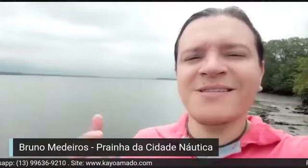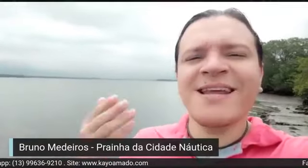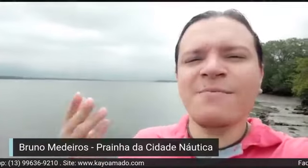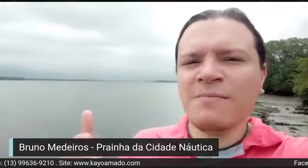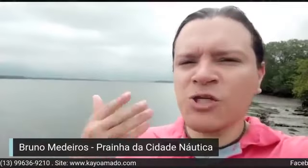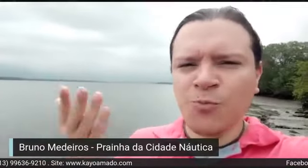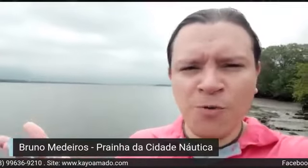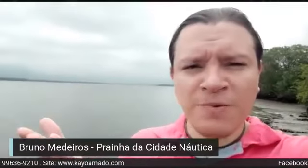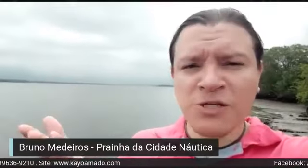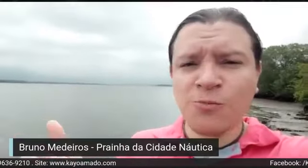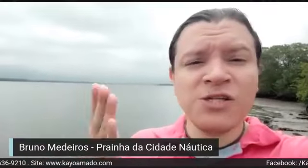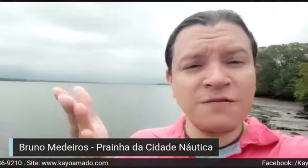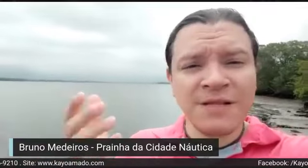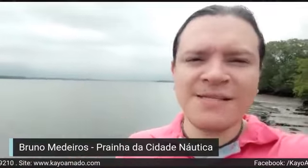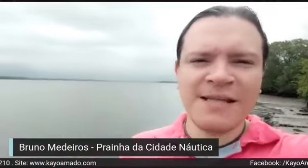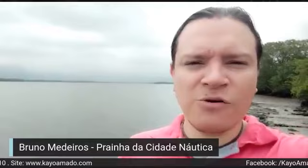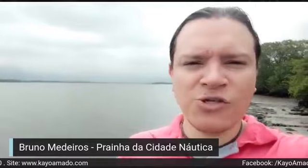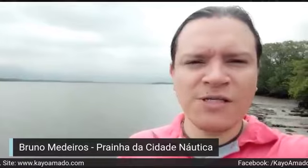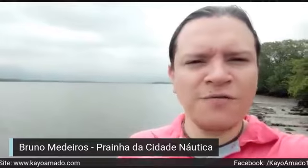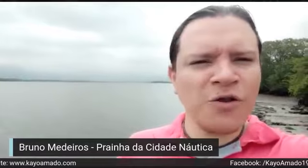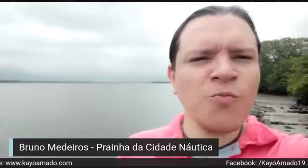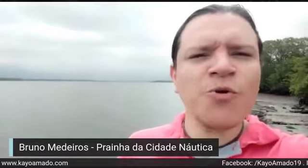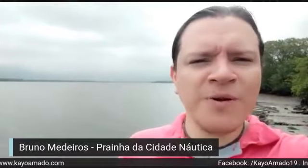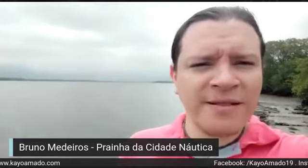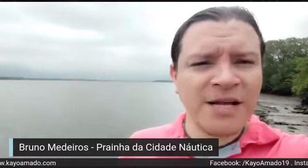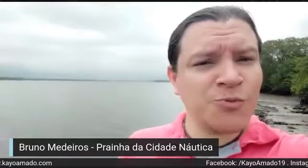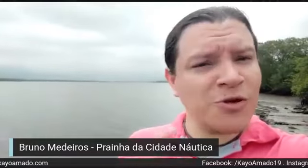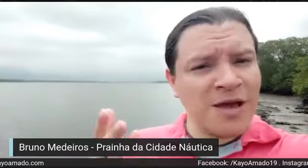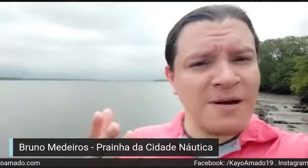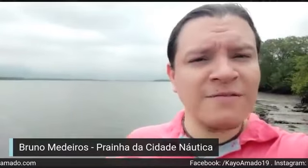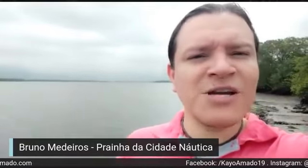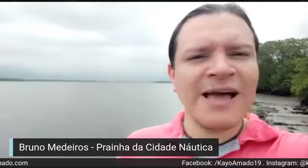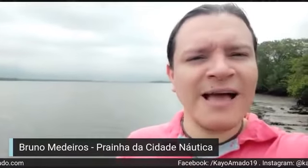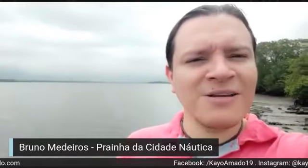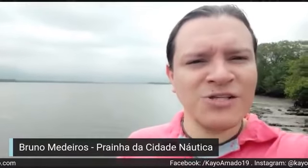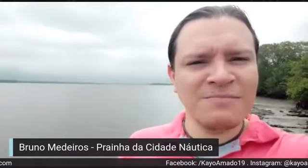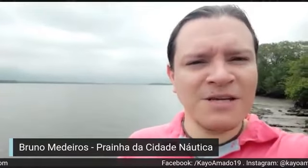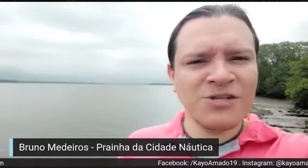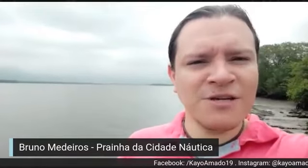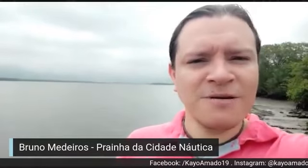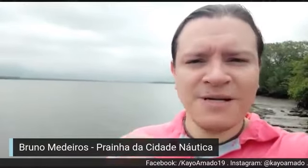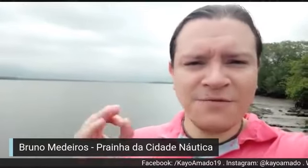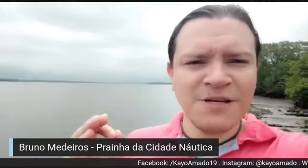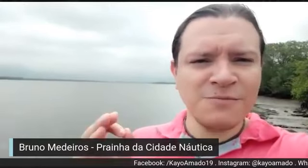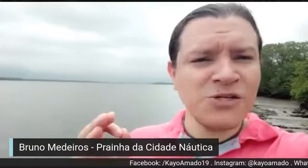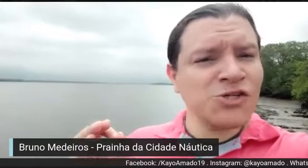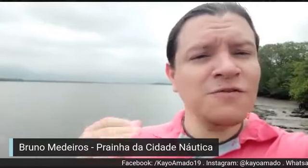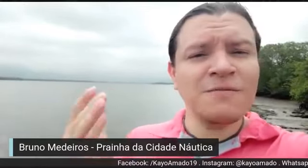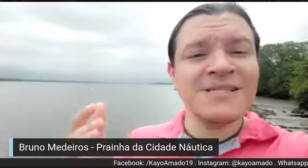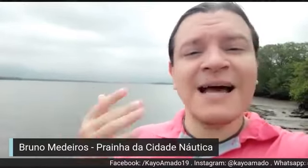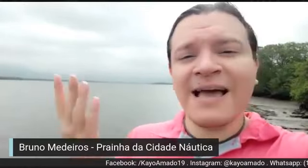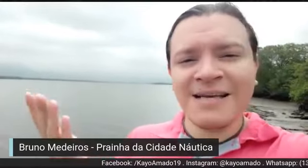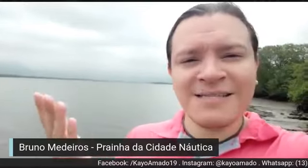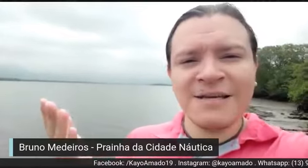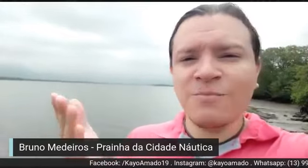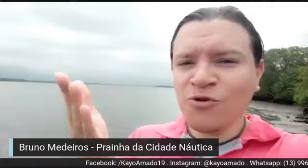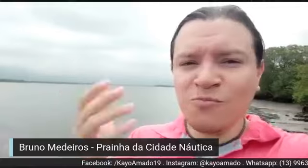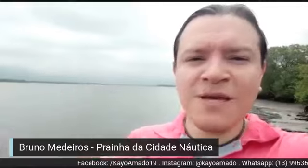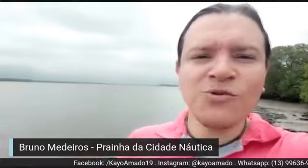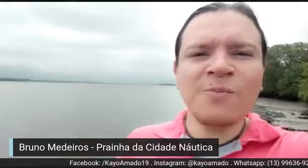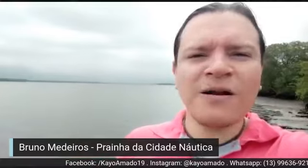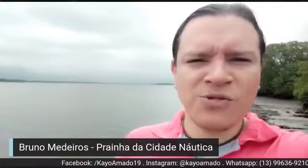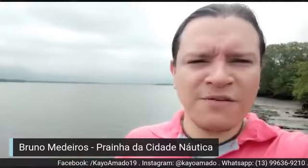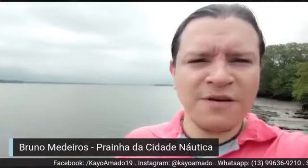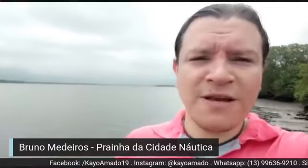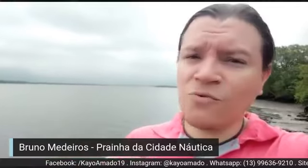local extremamente propício para atividades náuticas. Eu falo com propriedade porque eu remava de caiaque antigamente. Mas infelizmente a gente não vê mais caiaques, muito